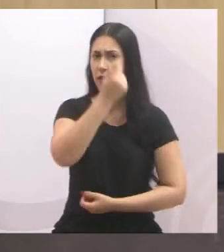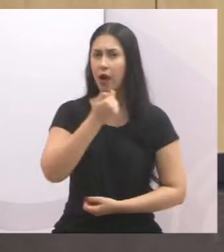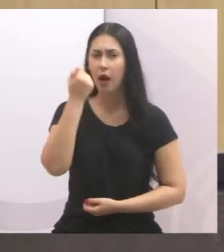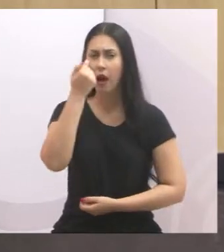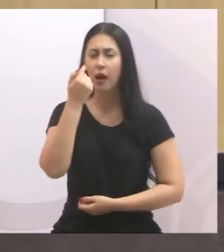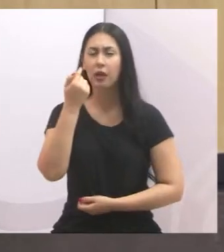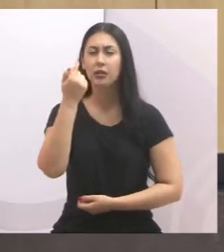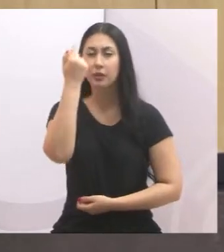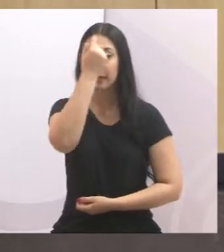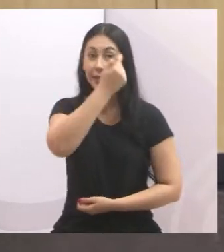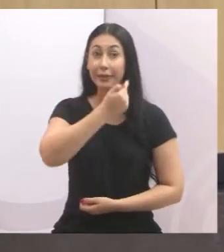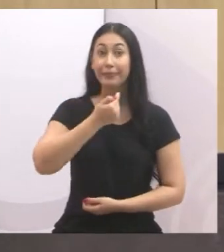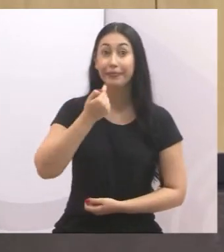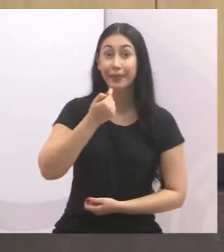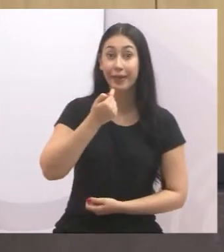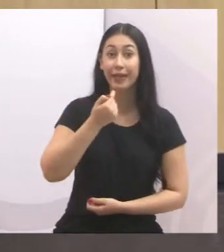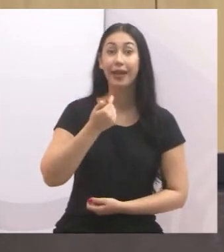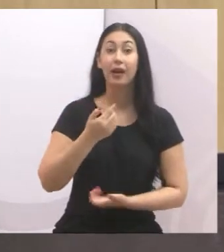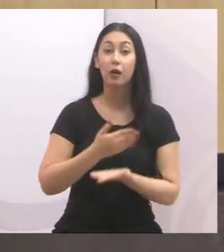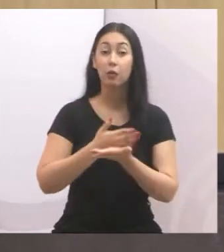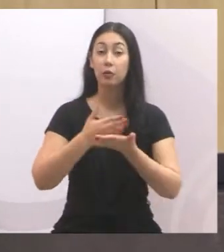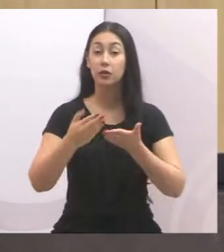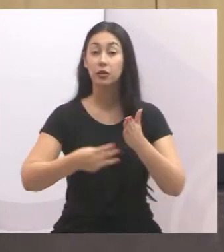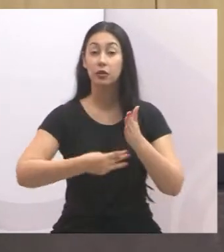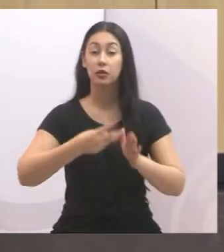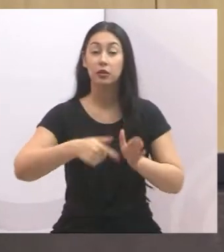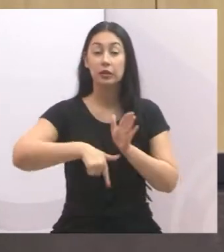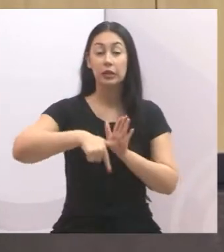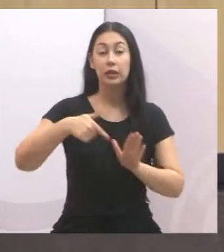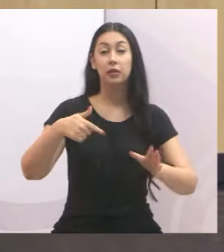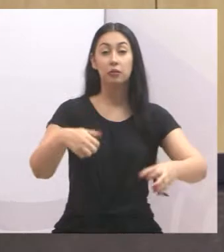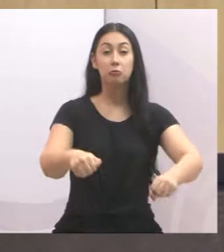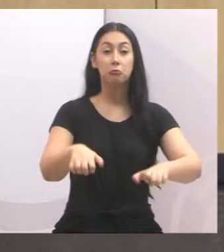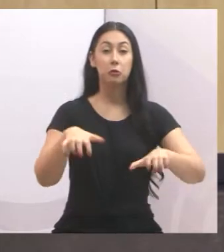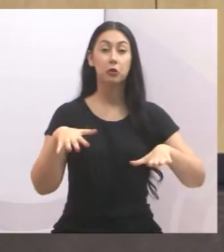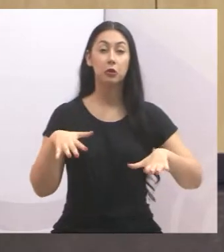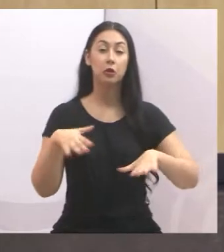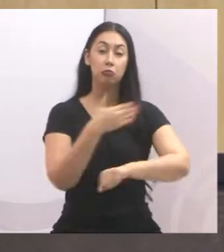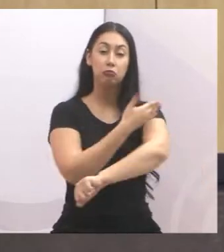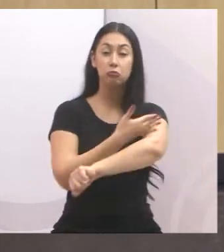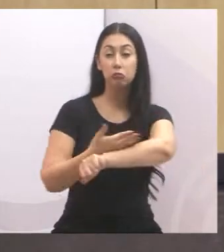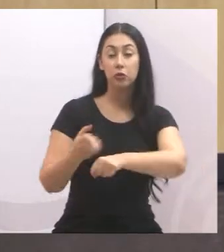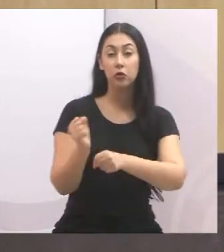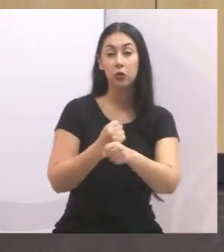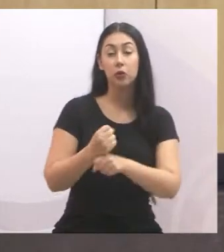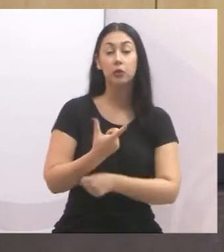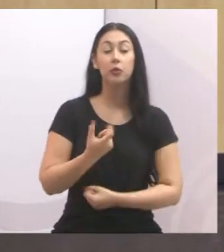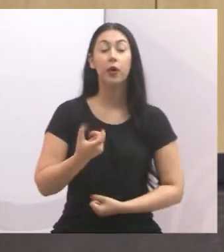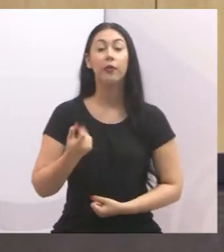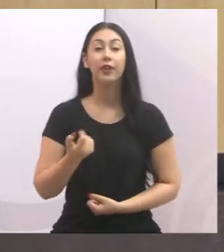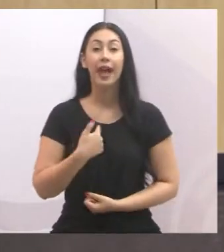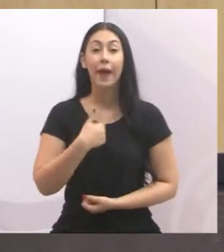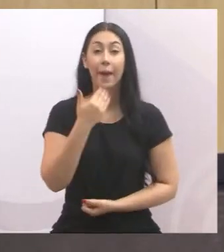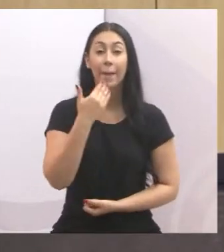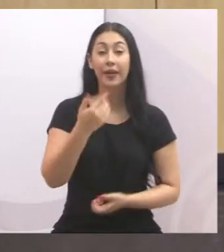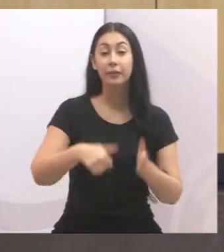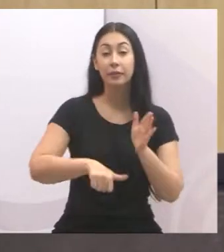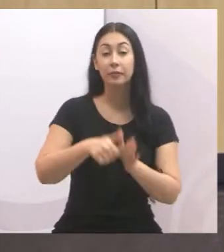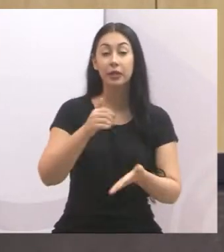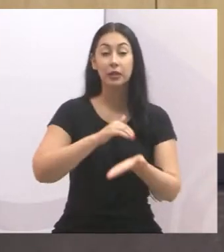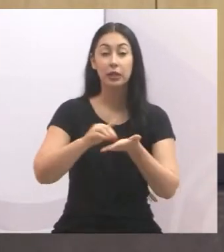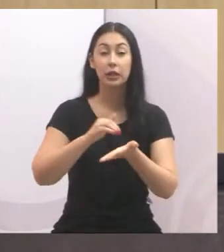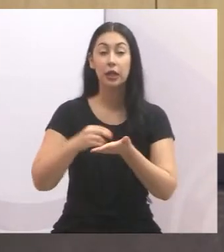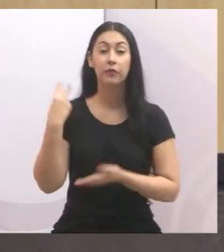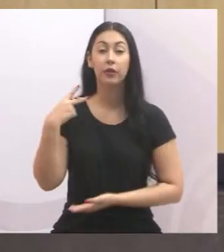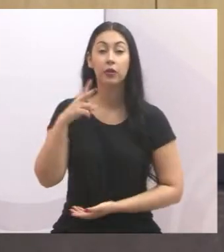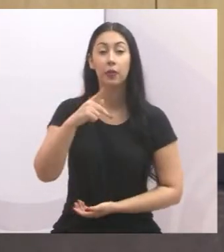9h30, para darmos início à 37ª sessão ordinária do ano 2020, solicito ao primeiro secretário,